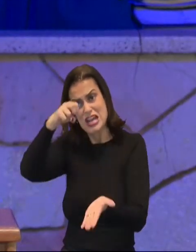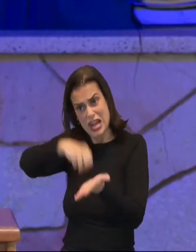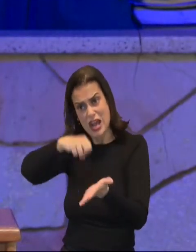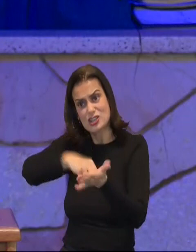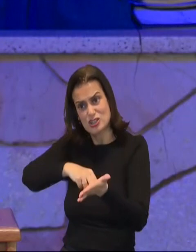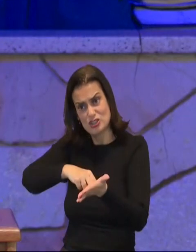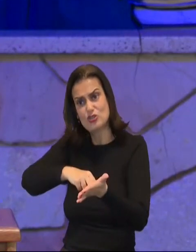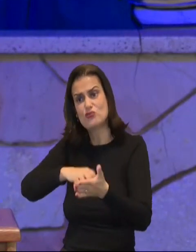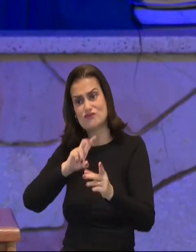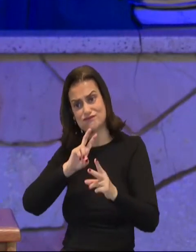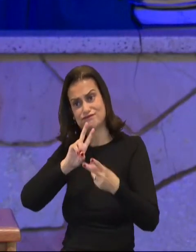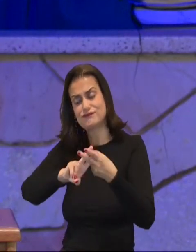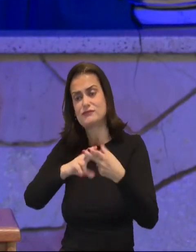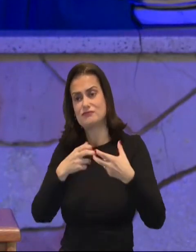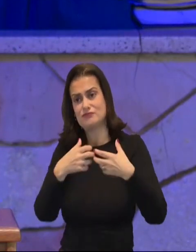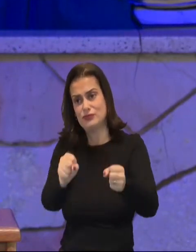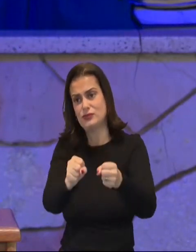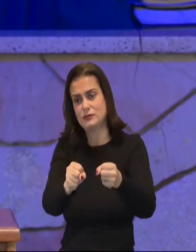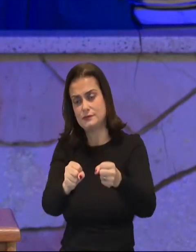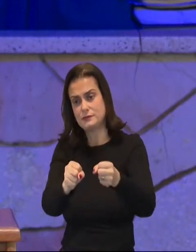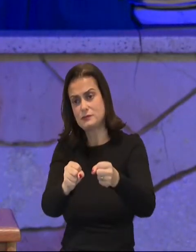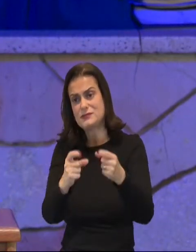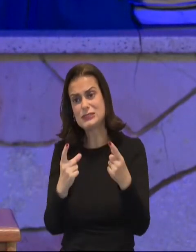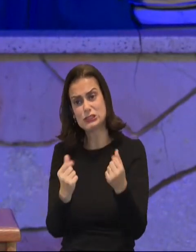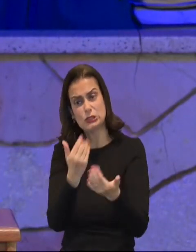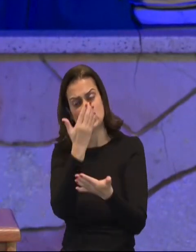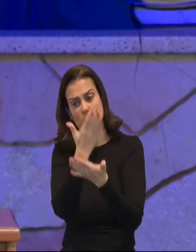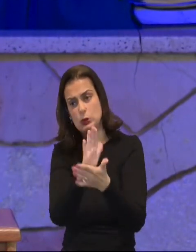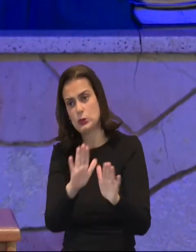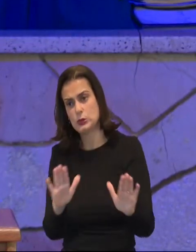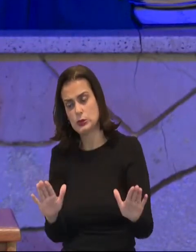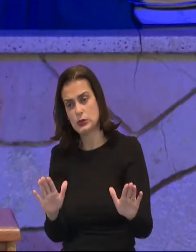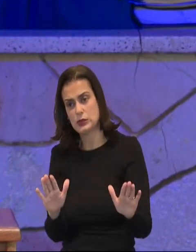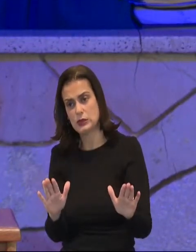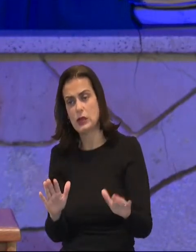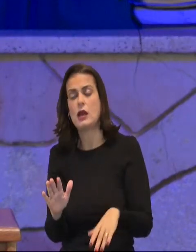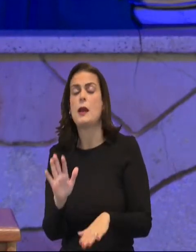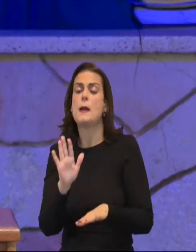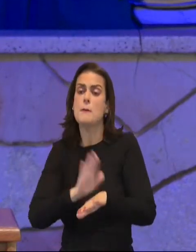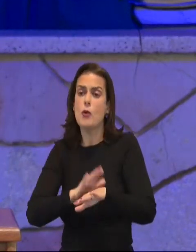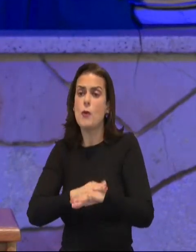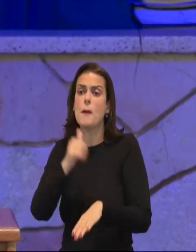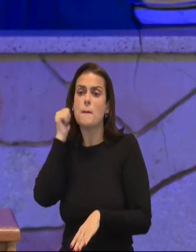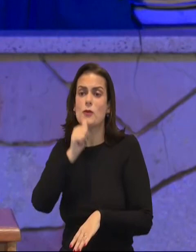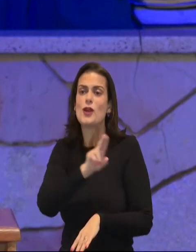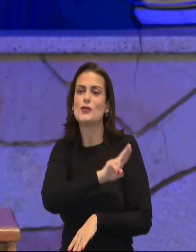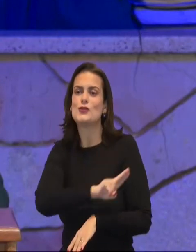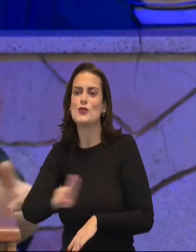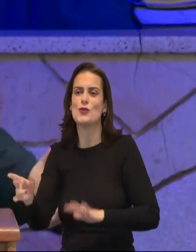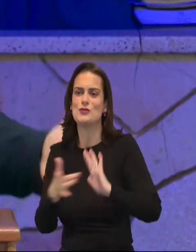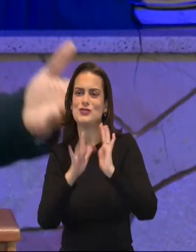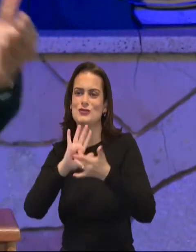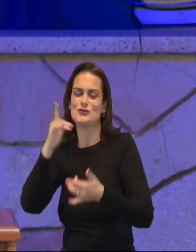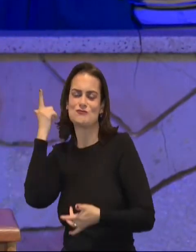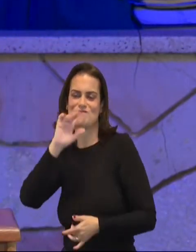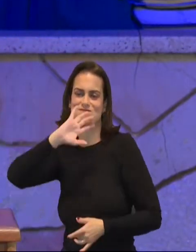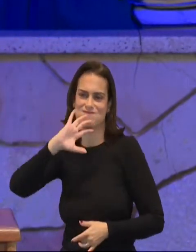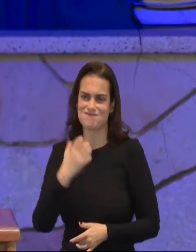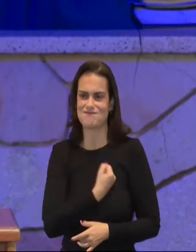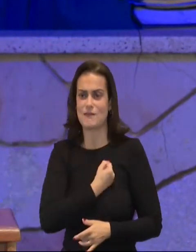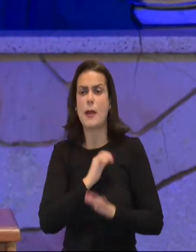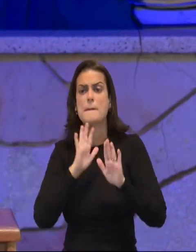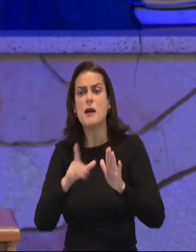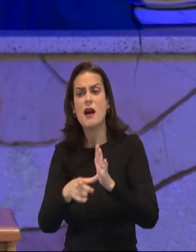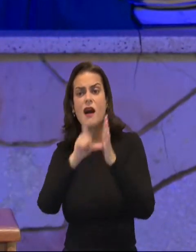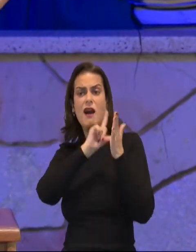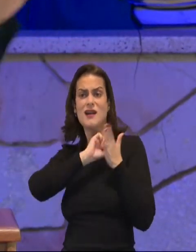tiveram a sua fonte de lucro esgotada, uma vez que aquela mulher foi salva pelo nome de Jesus. Mas as vidas já vinham sendo salvas